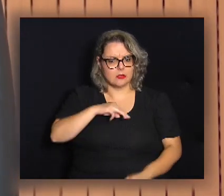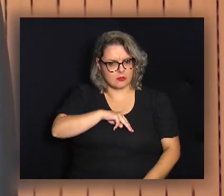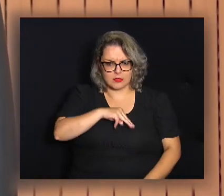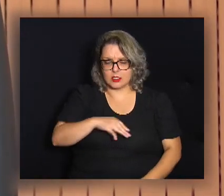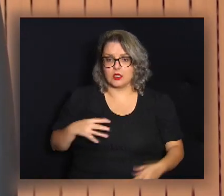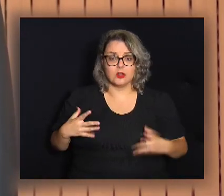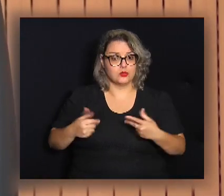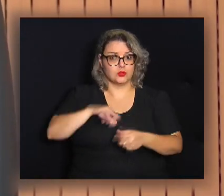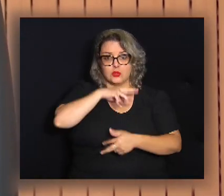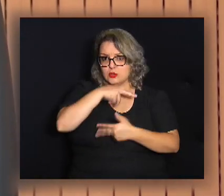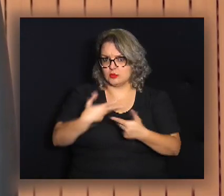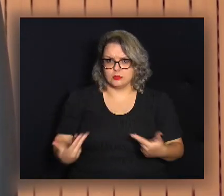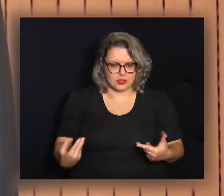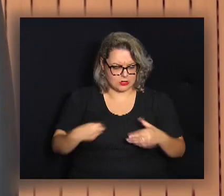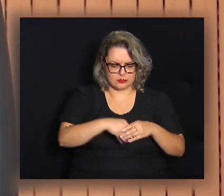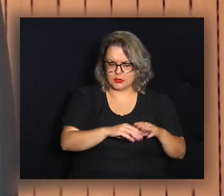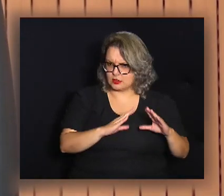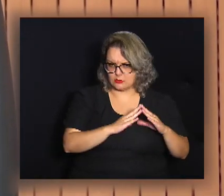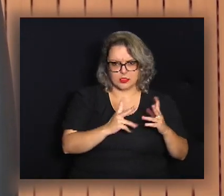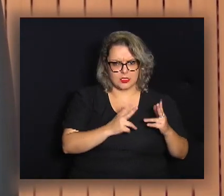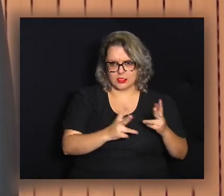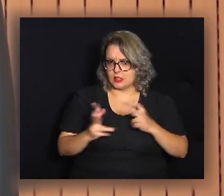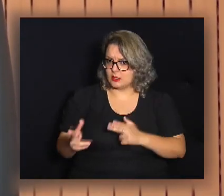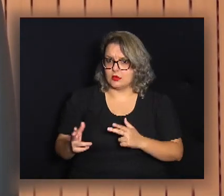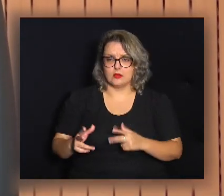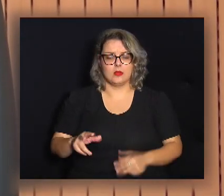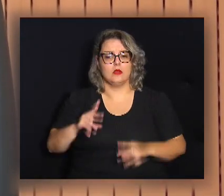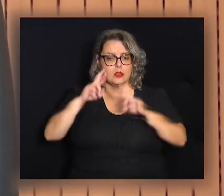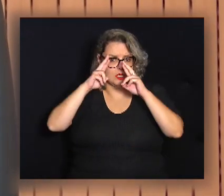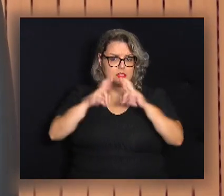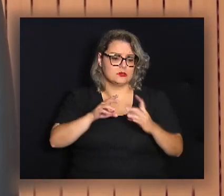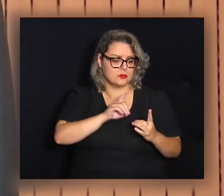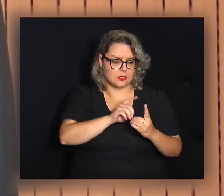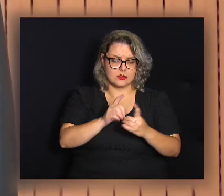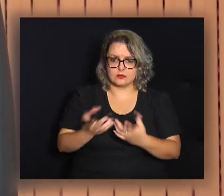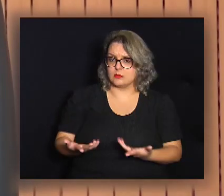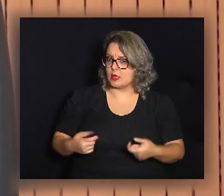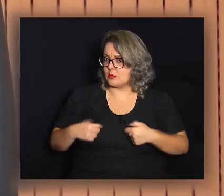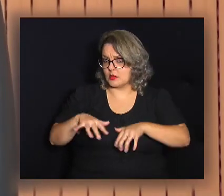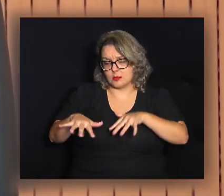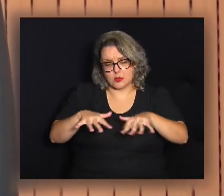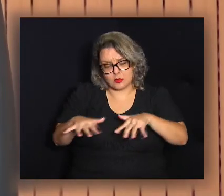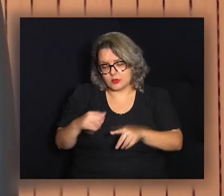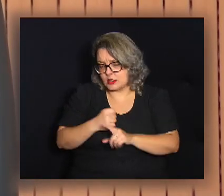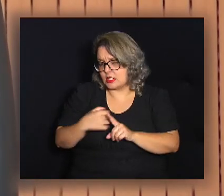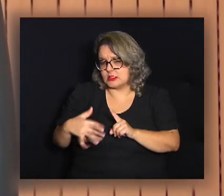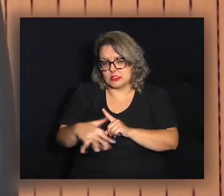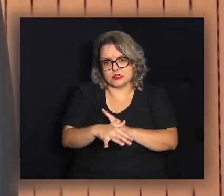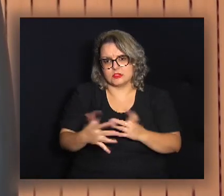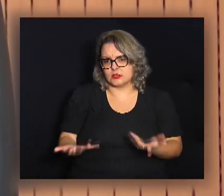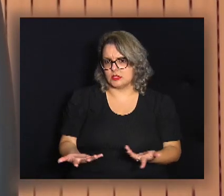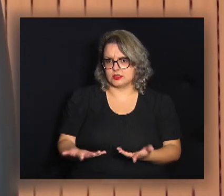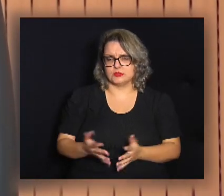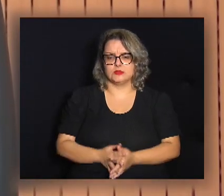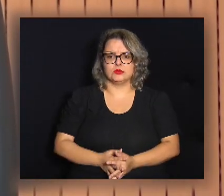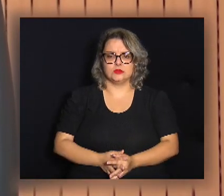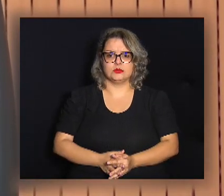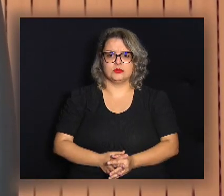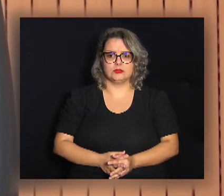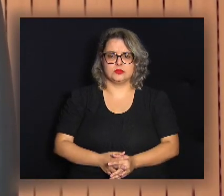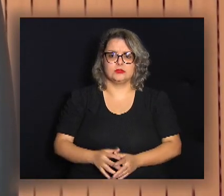animais domésticos merecem a mesma atenção e respeito. É preciso uma movimentação da sociedade através da